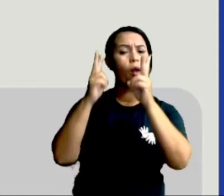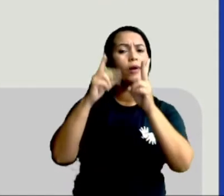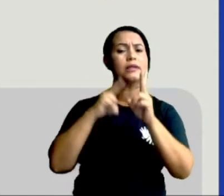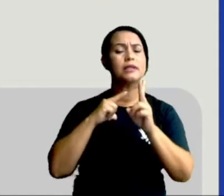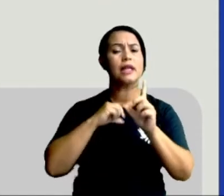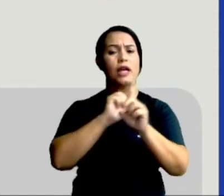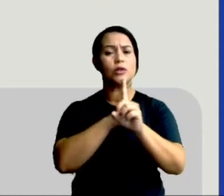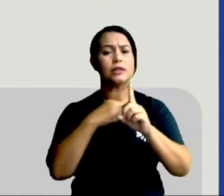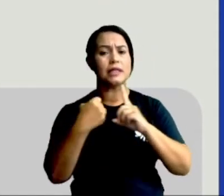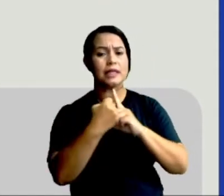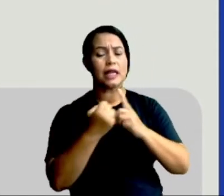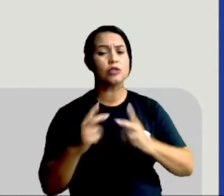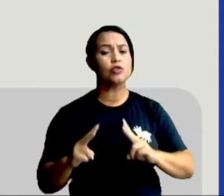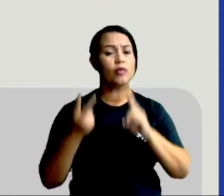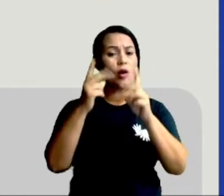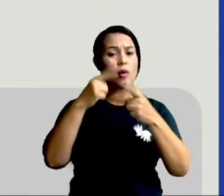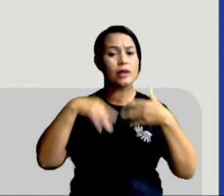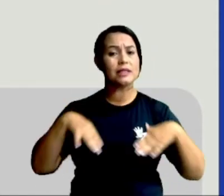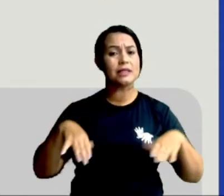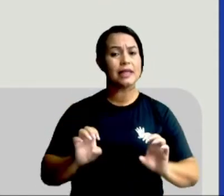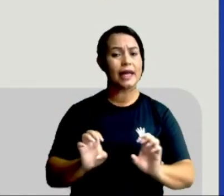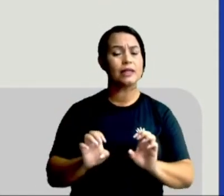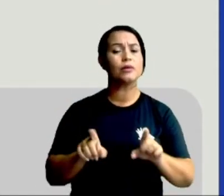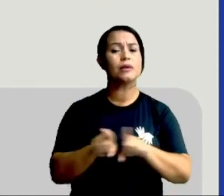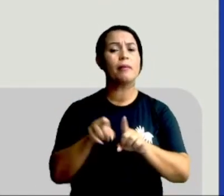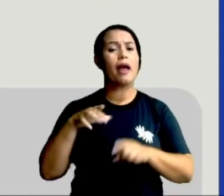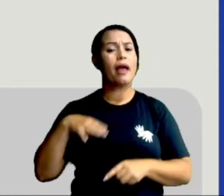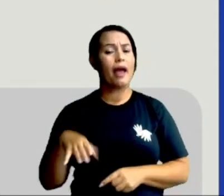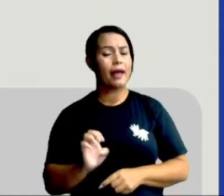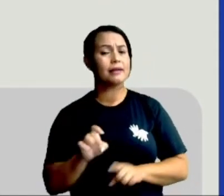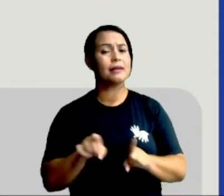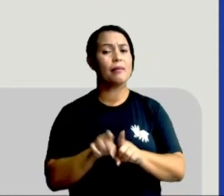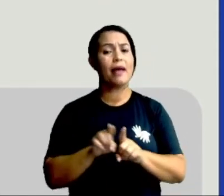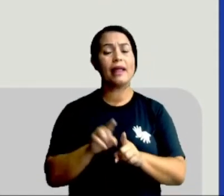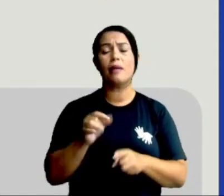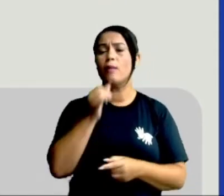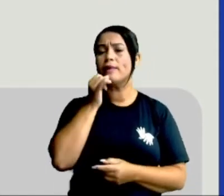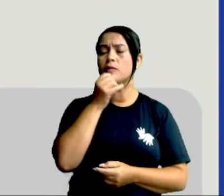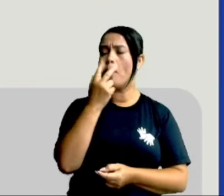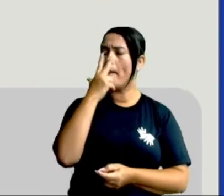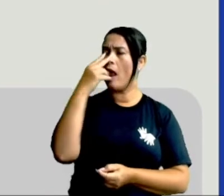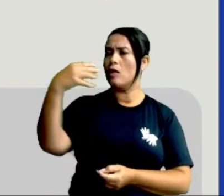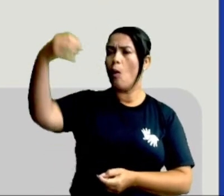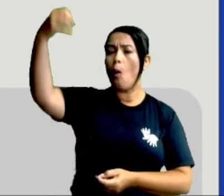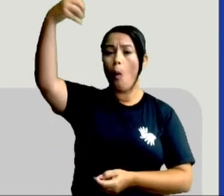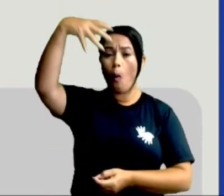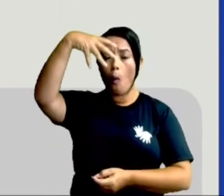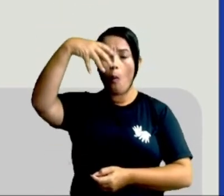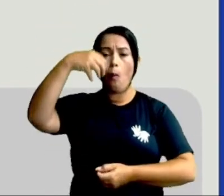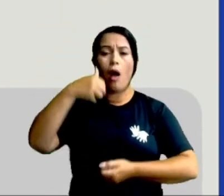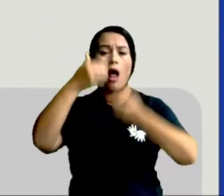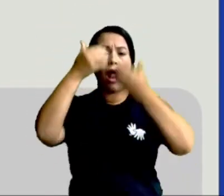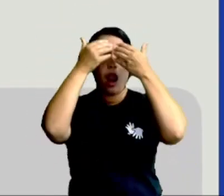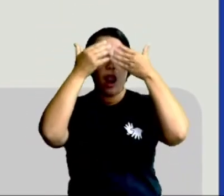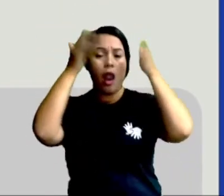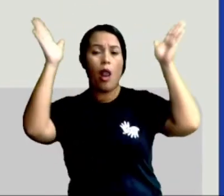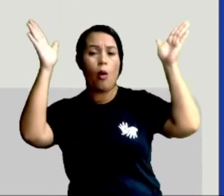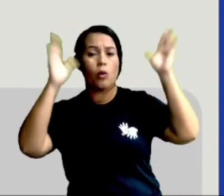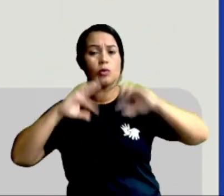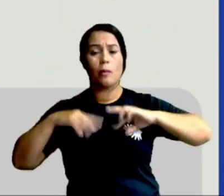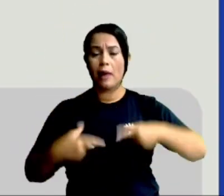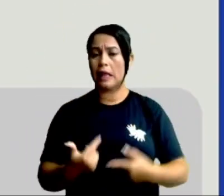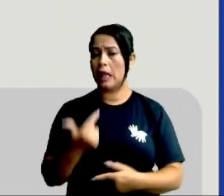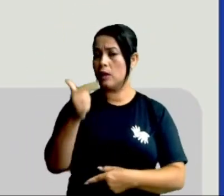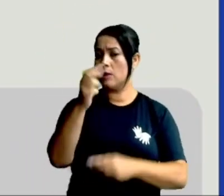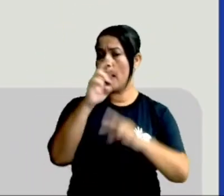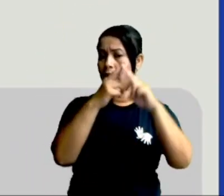e os valores éticos, né? Ela se coloca como uma luz que ilumina as atitudes humanas em busca do eterno. E não há